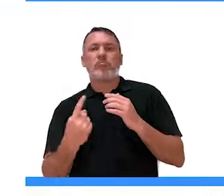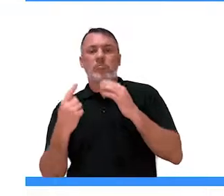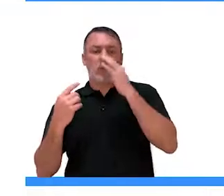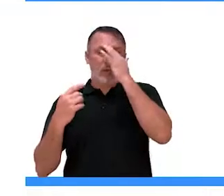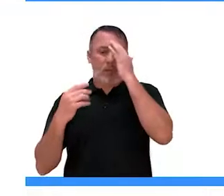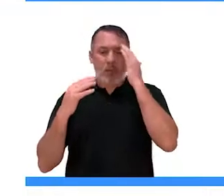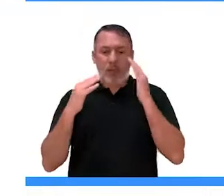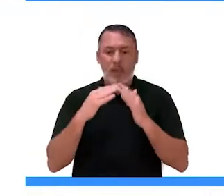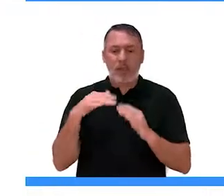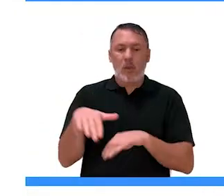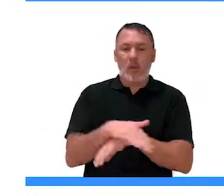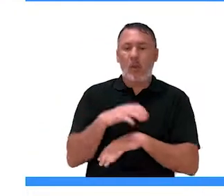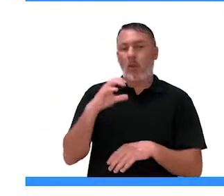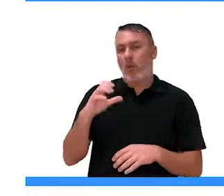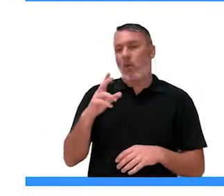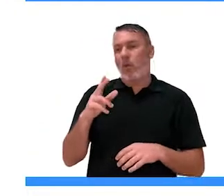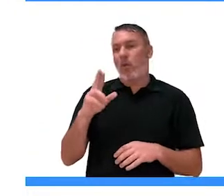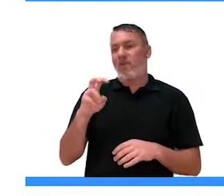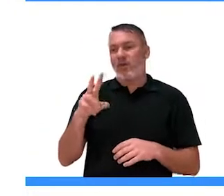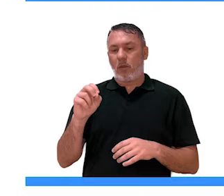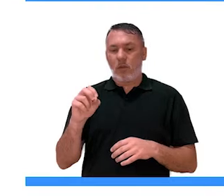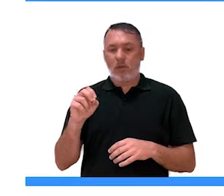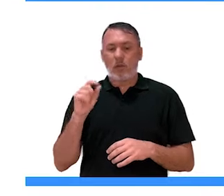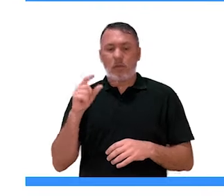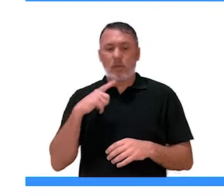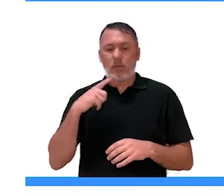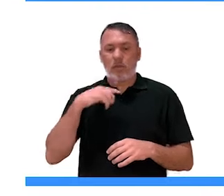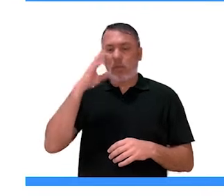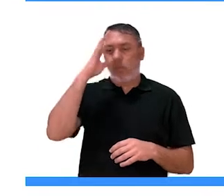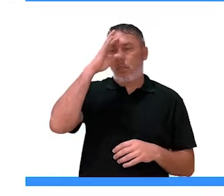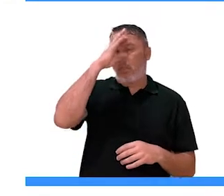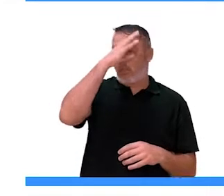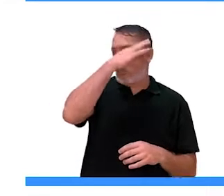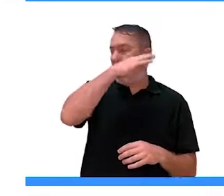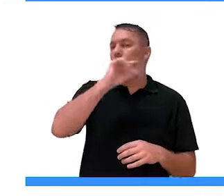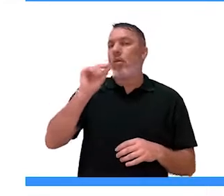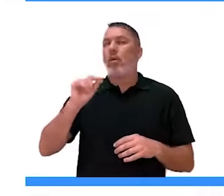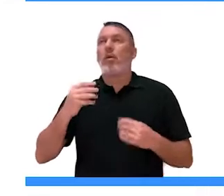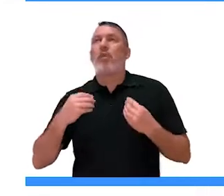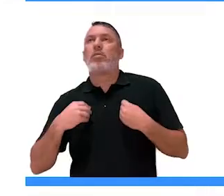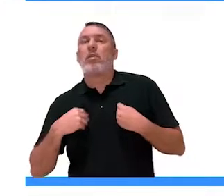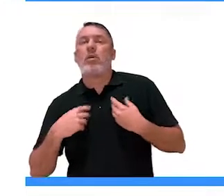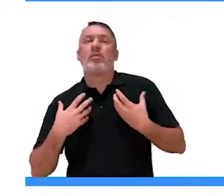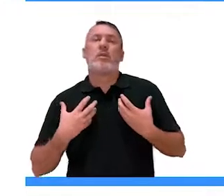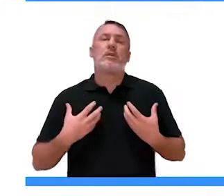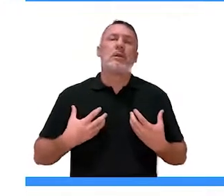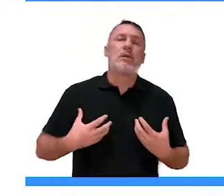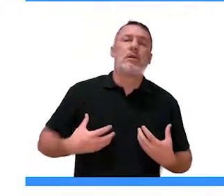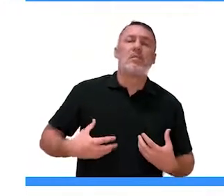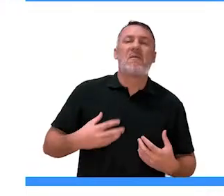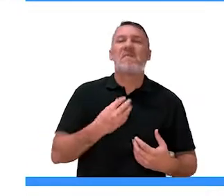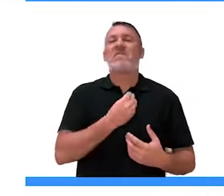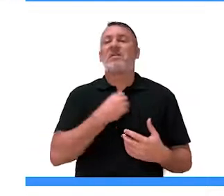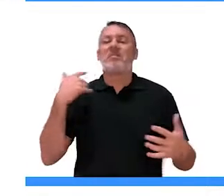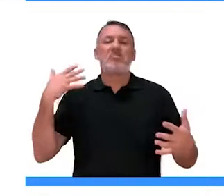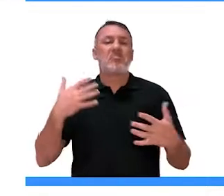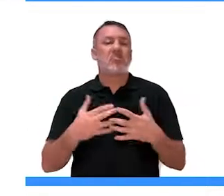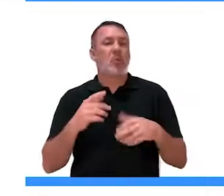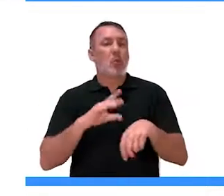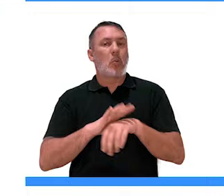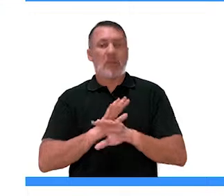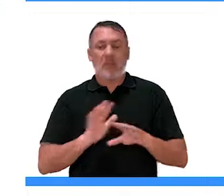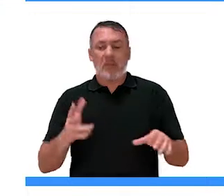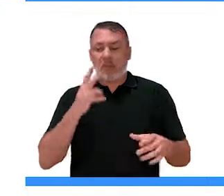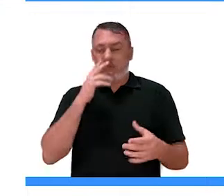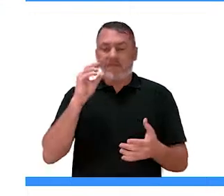minha casa da Rua do Curvelo, num momento de fundo desânimo, da mais aguda sensação de tudo que eu não tinha feito em minha vida por motivo